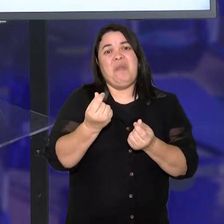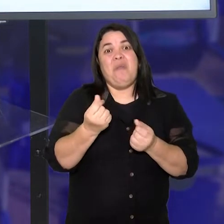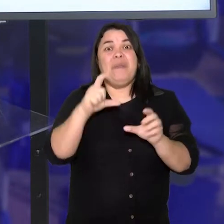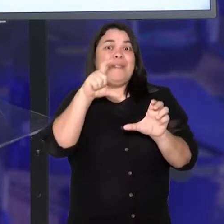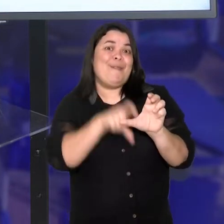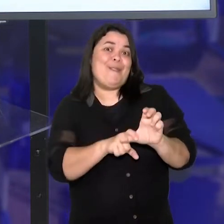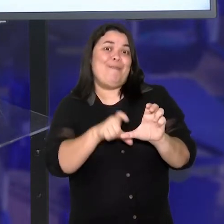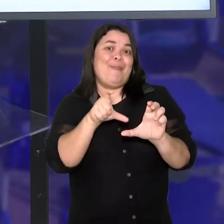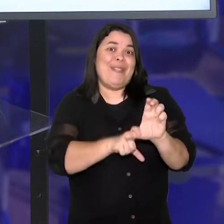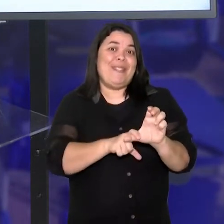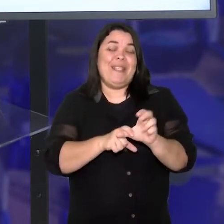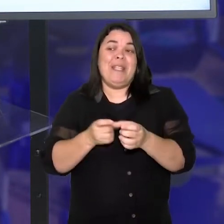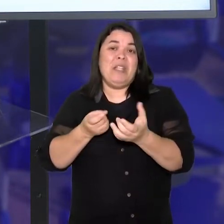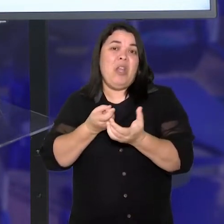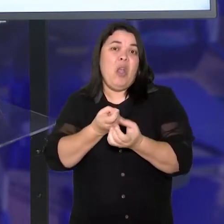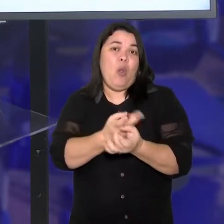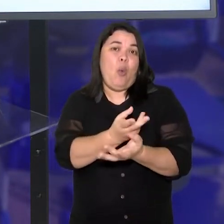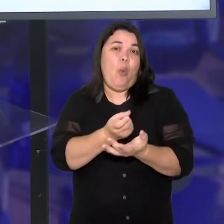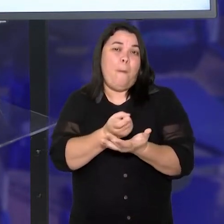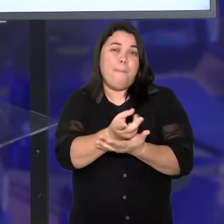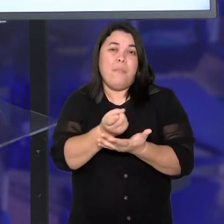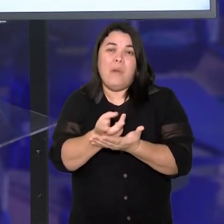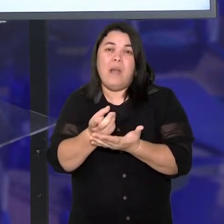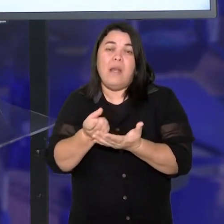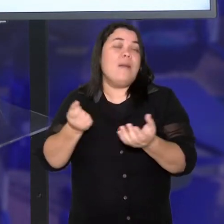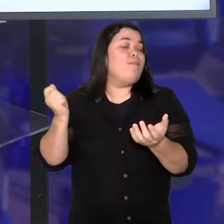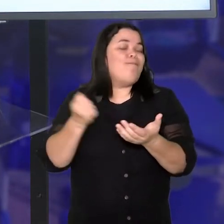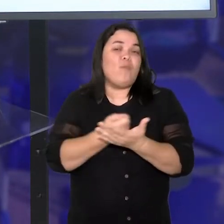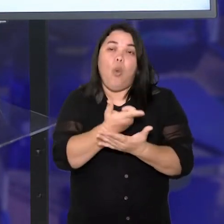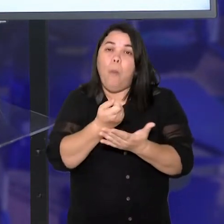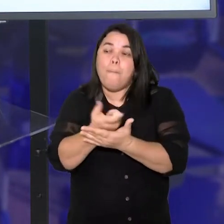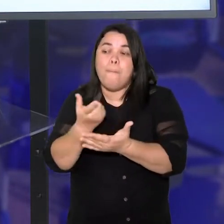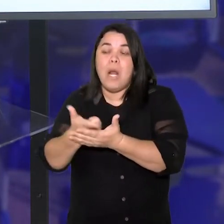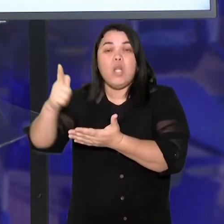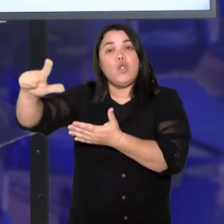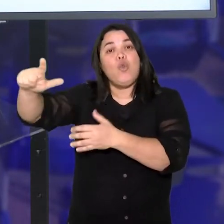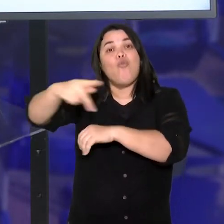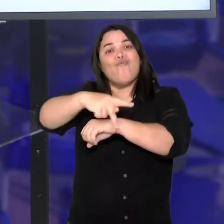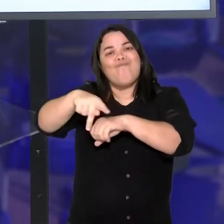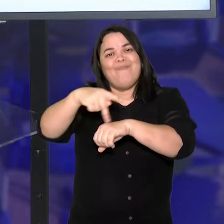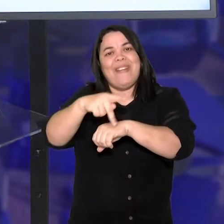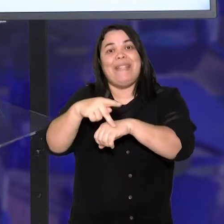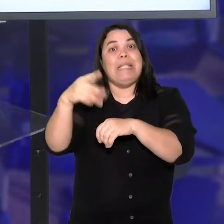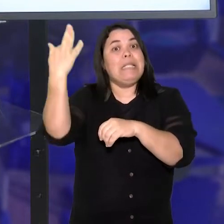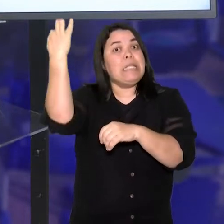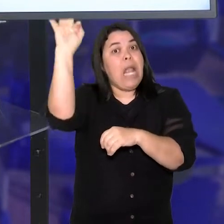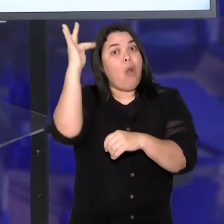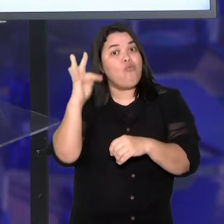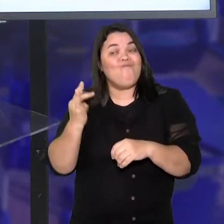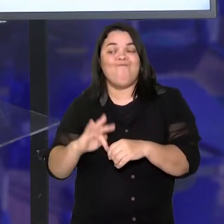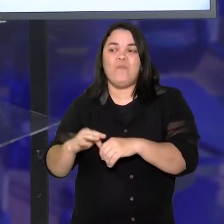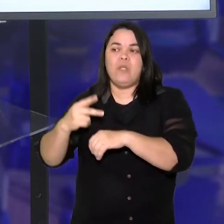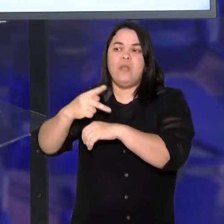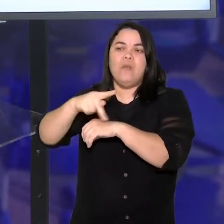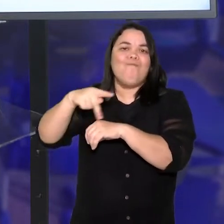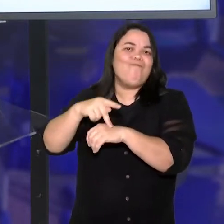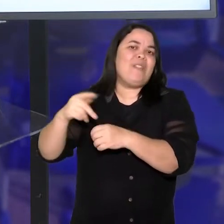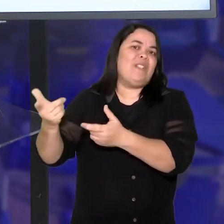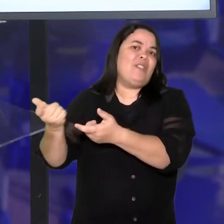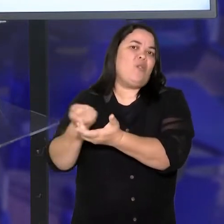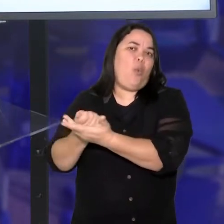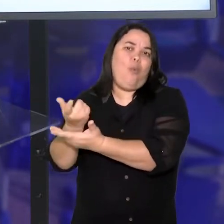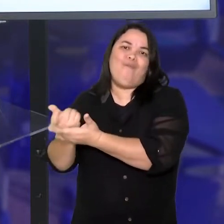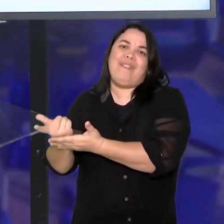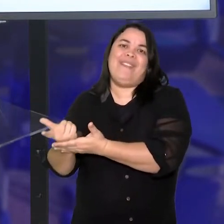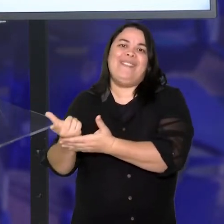da exportação de commodities e até mesmo de produtos tecnológicos do exterior, muitas vezes coloca o